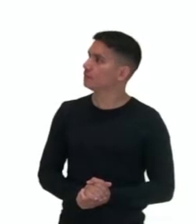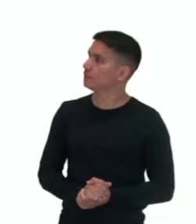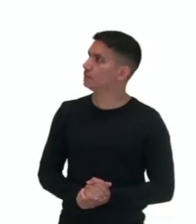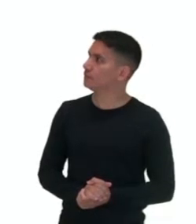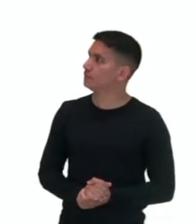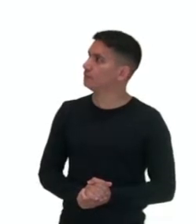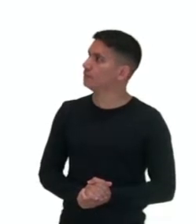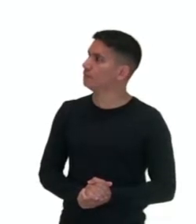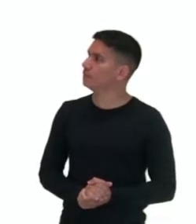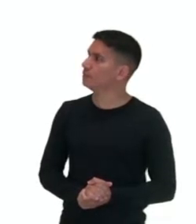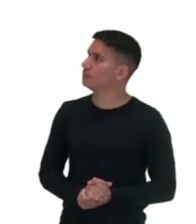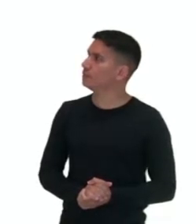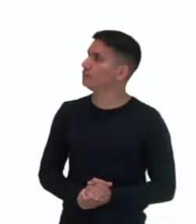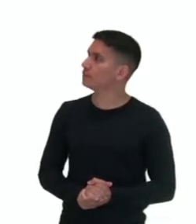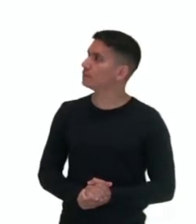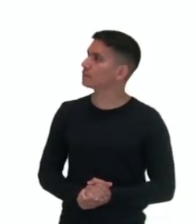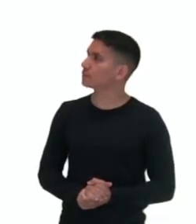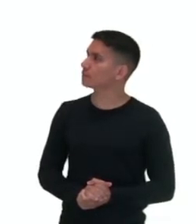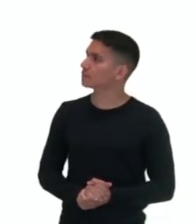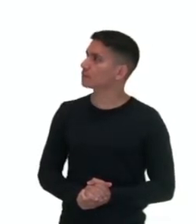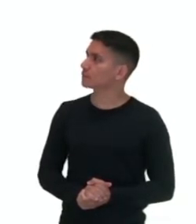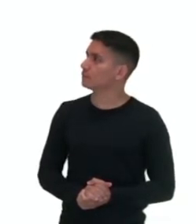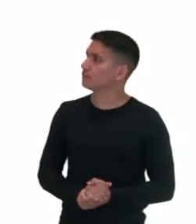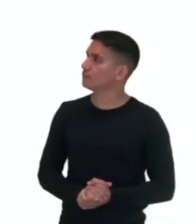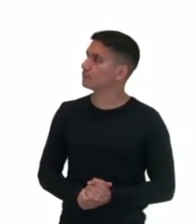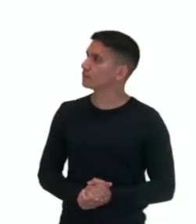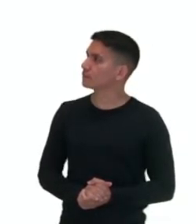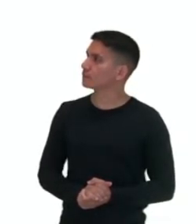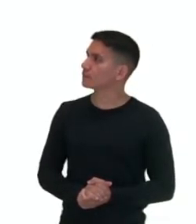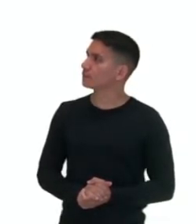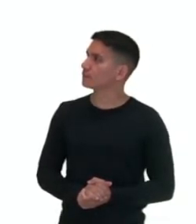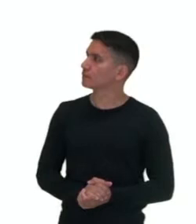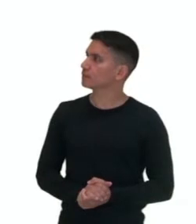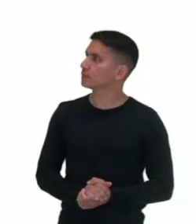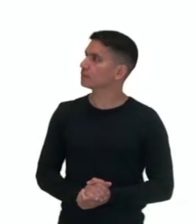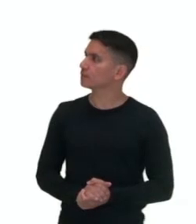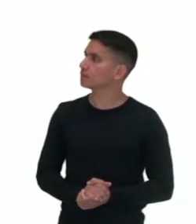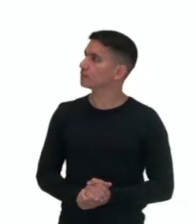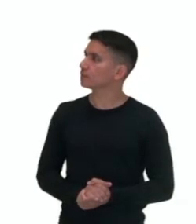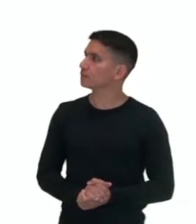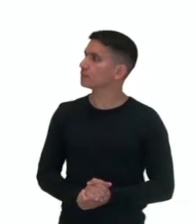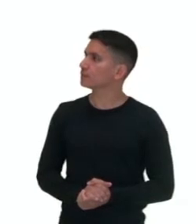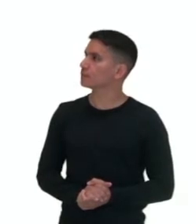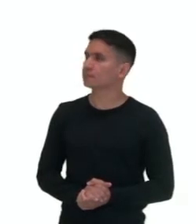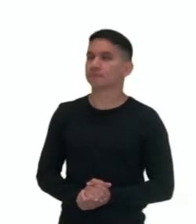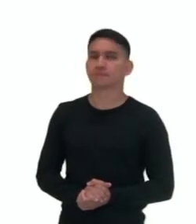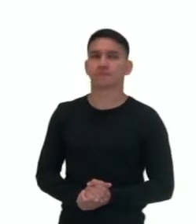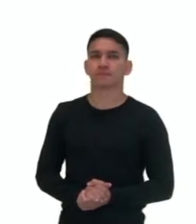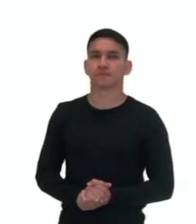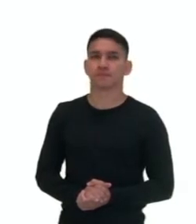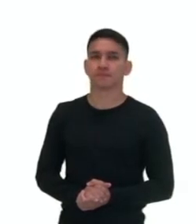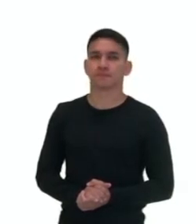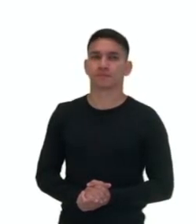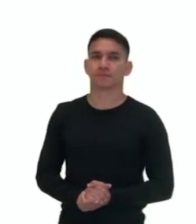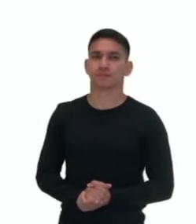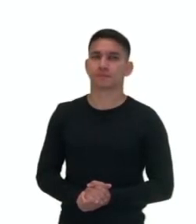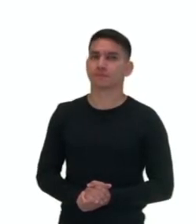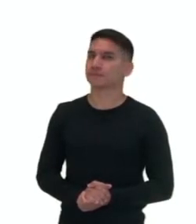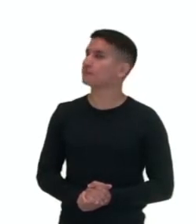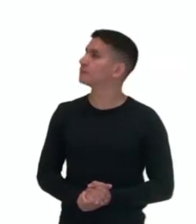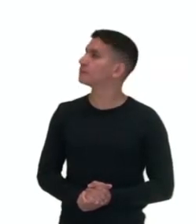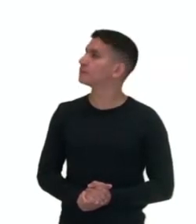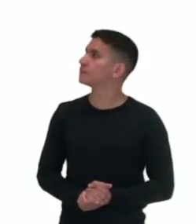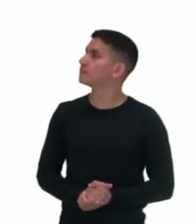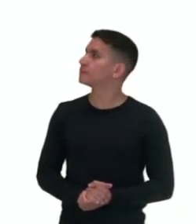casas estamos vendo quanto lixo produzimos, qual é o nosso impacto no planeta. O que eu sugiro